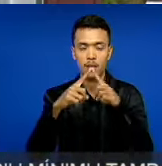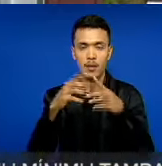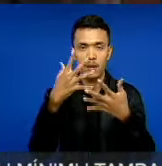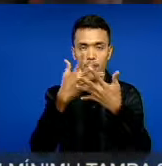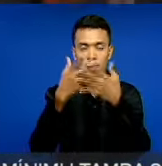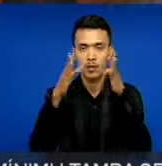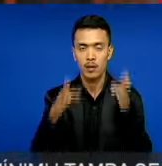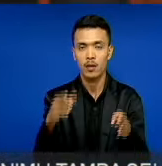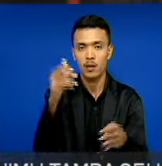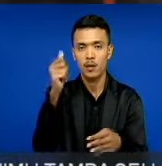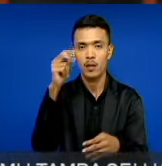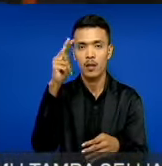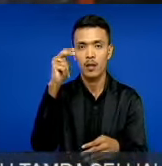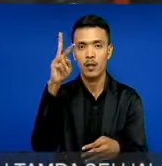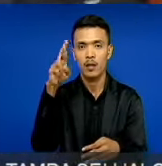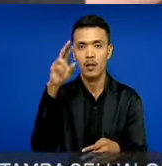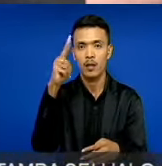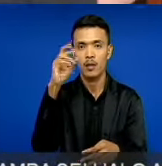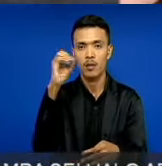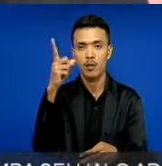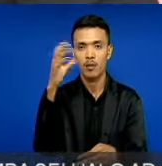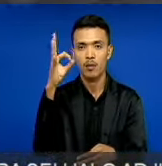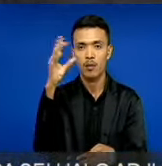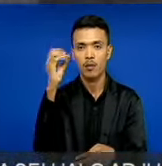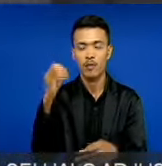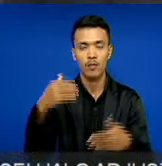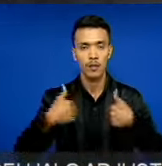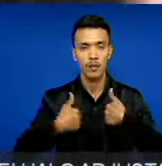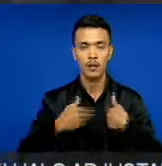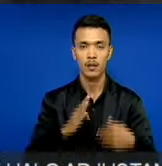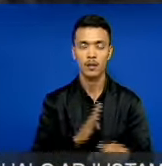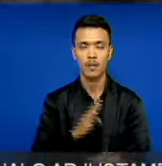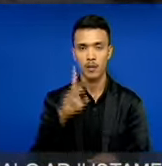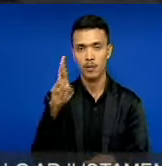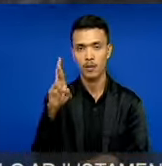Teves ZR e a prisão becora. Manuel Guzmão, Domingos de Deus, RTTL.